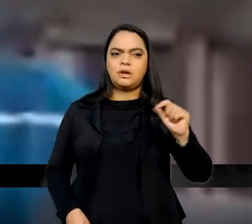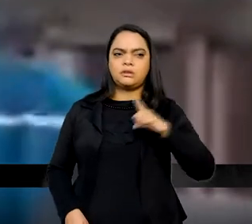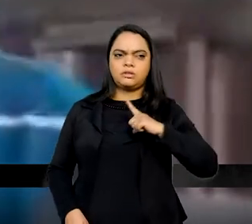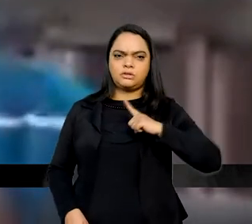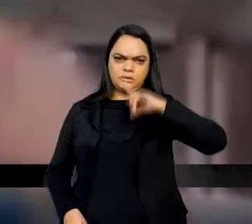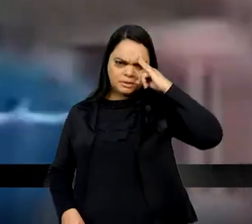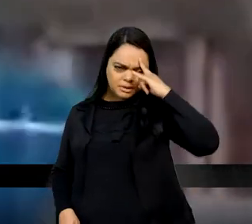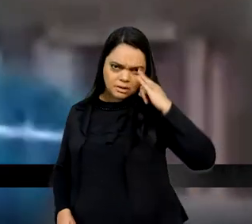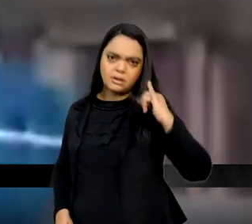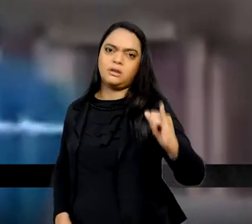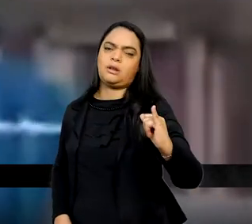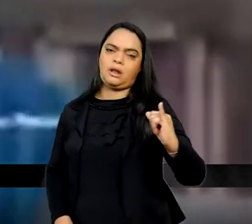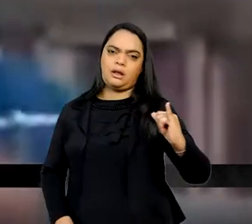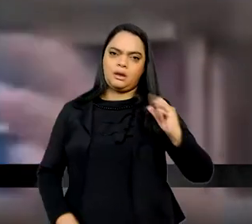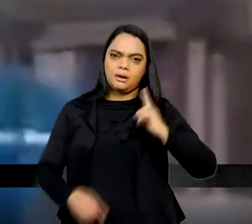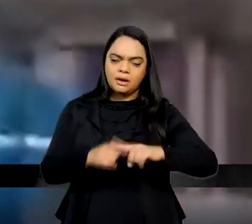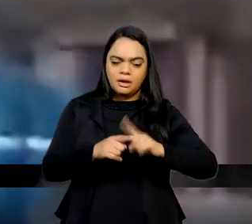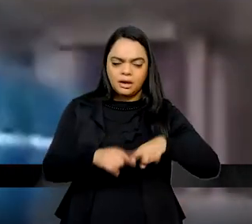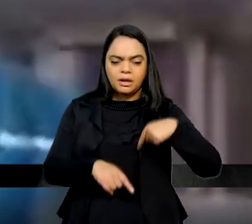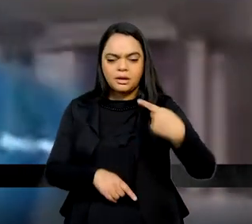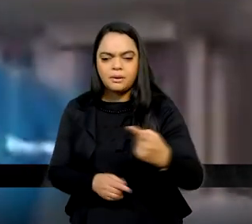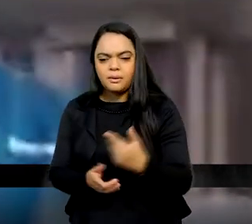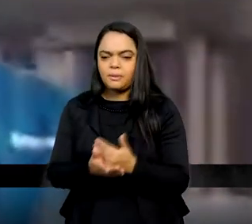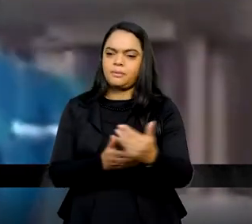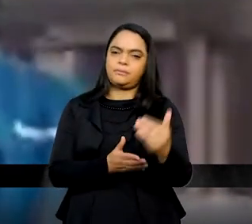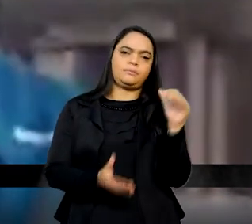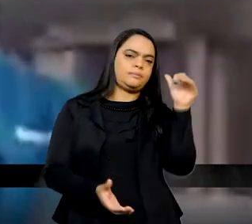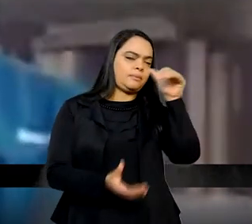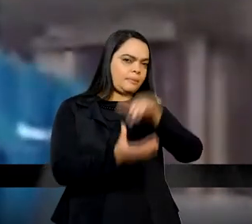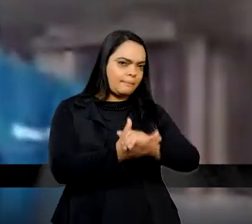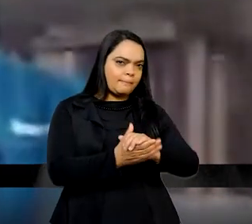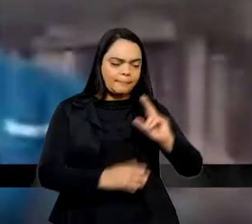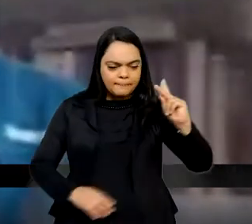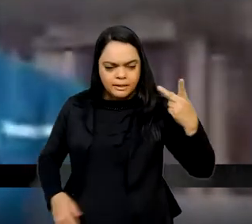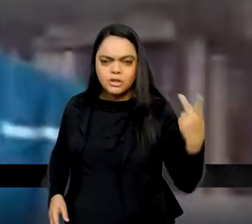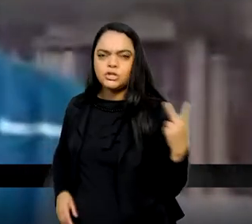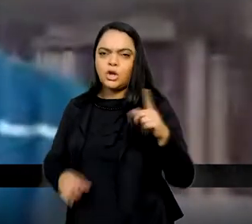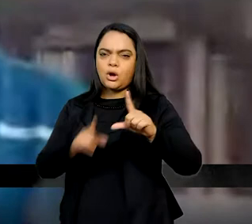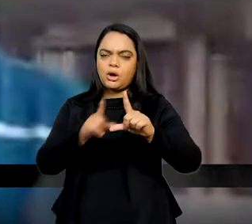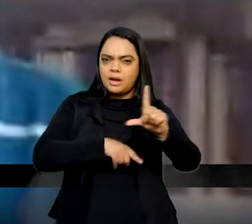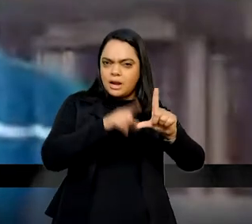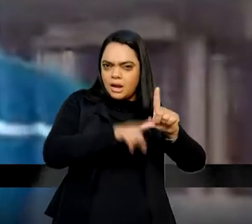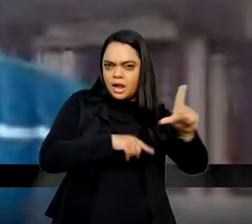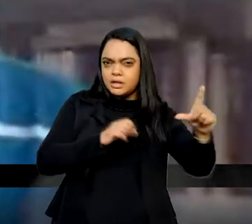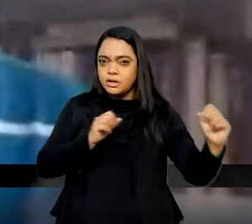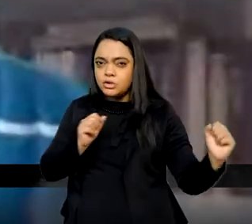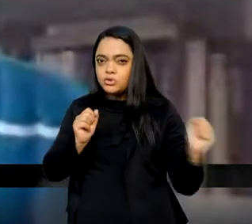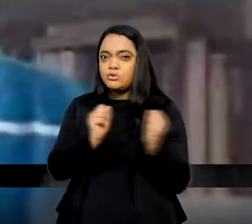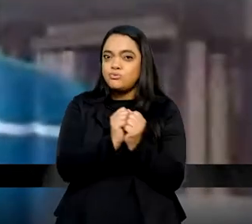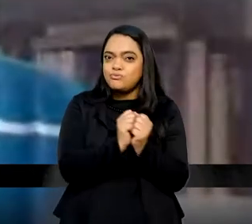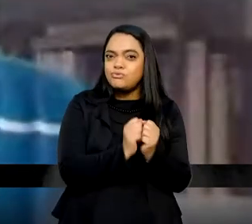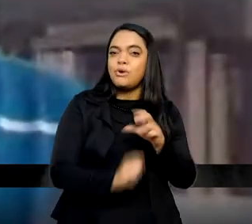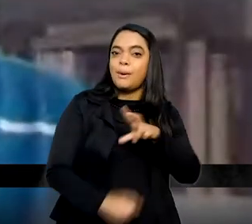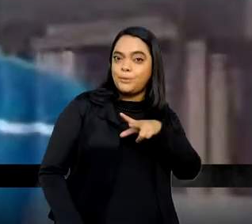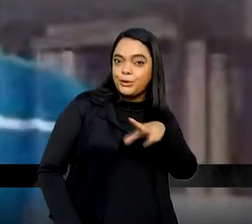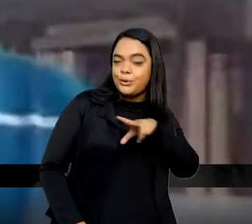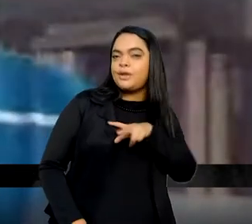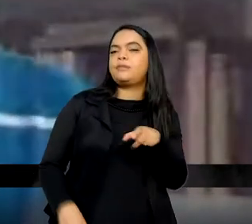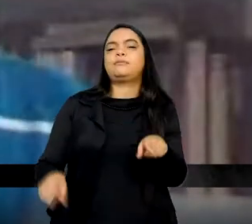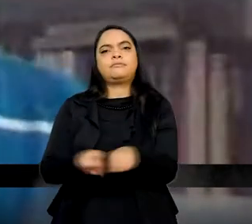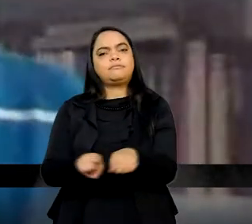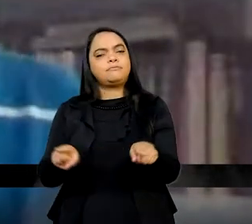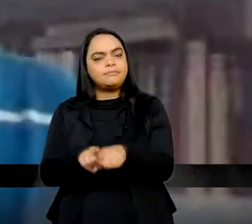ideia, porque depois começou a haver um casamento entre história e letras, ou a língua portuguesa. A professora de português